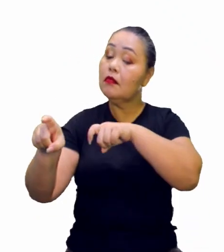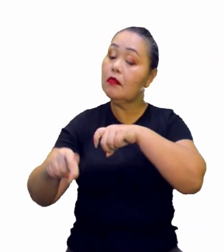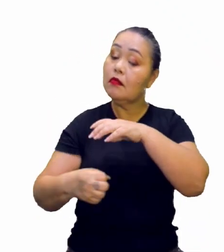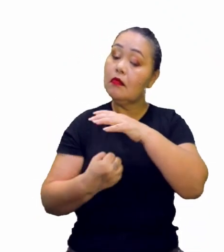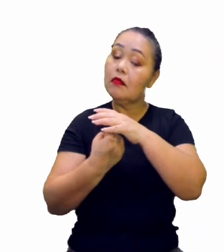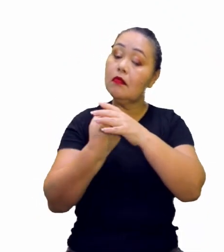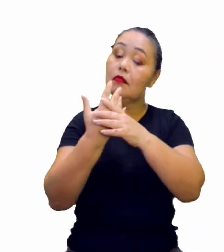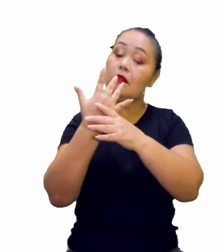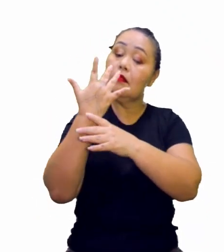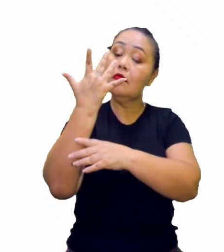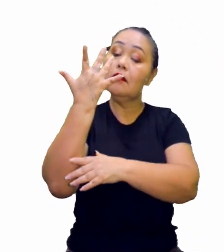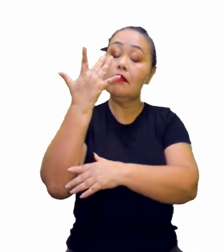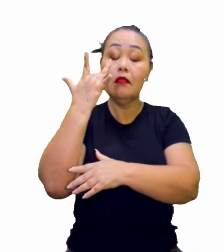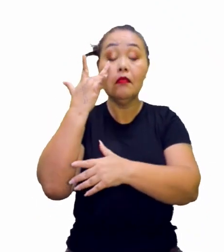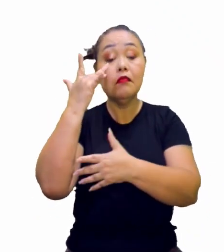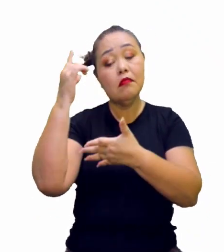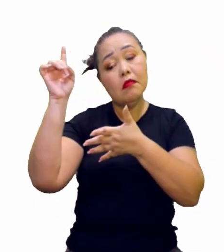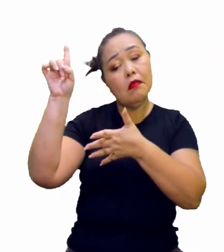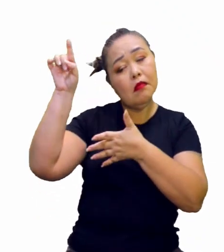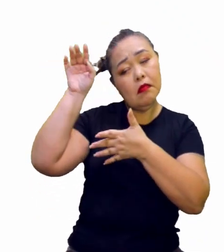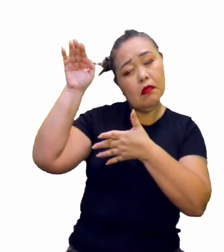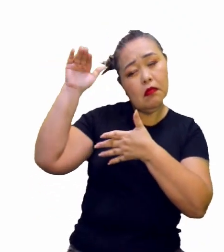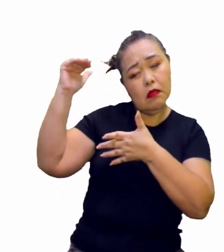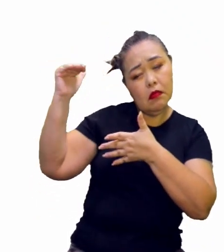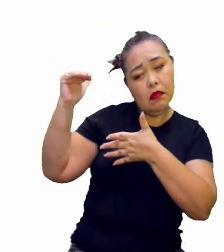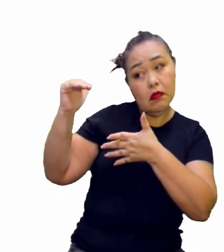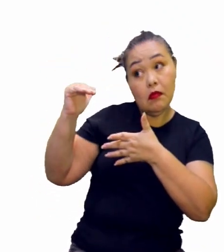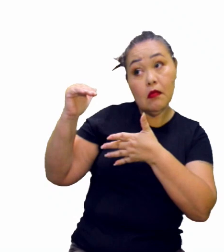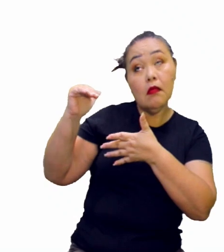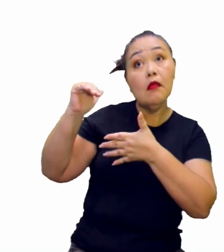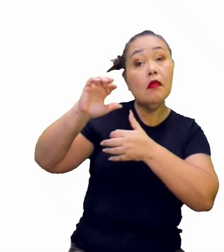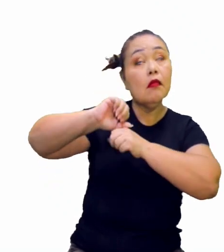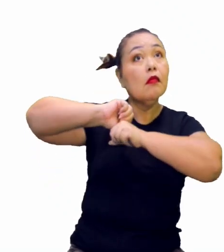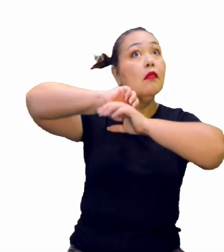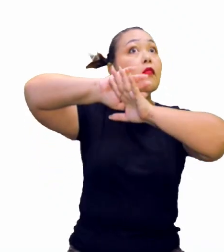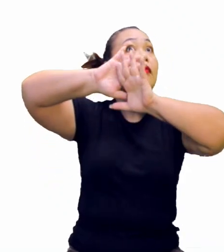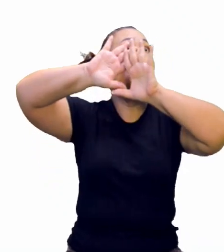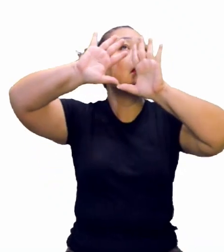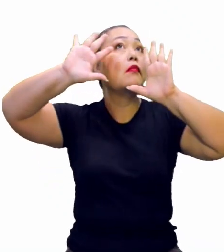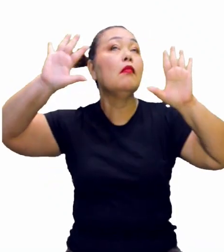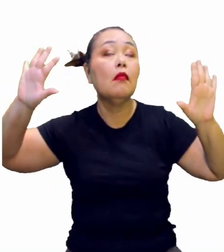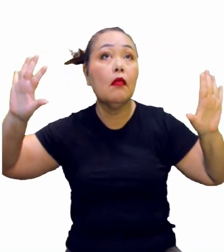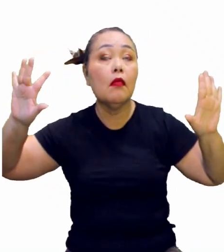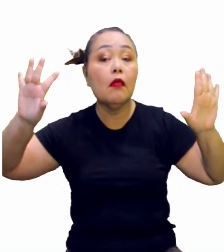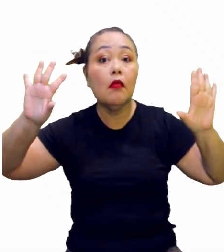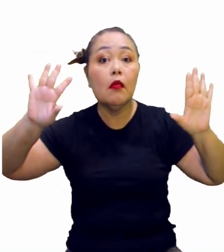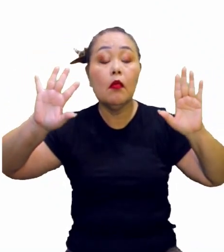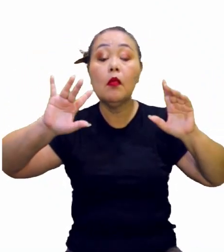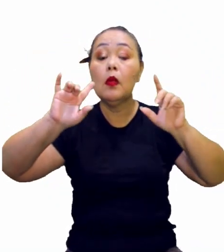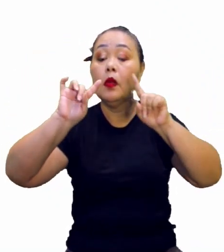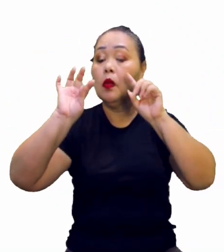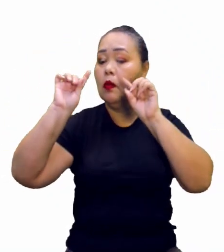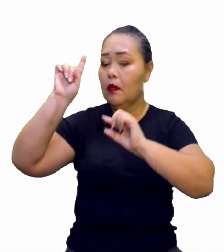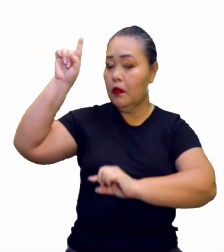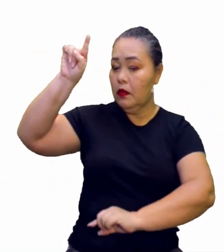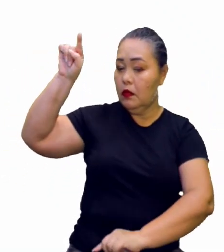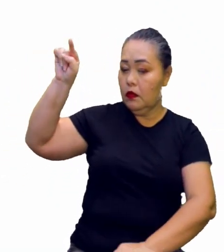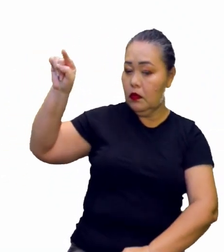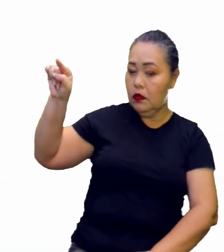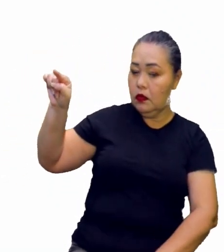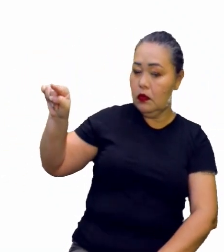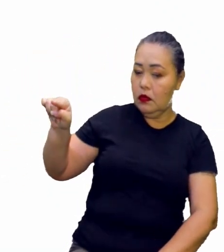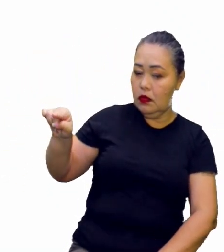perpassar por essa unidade e ficar claro, nítido, todos esses objetos